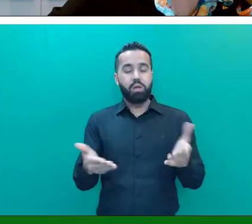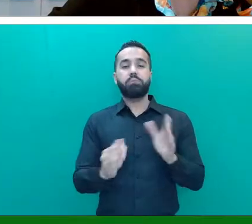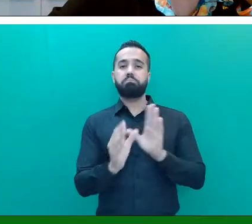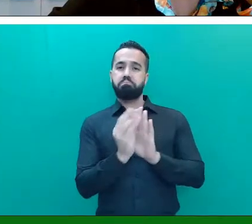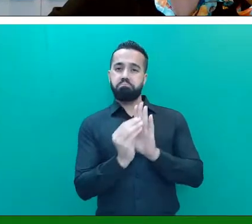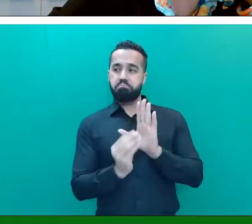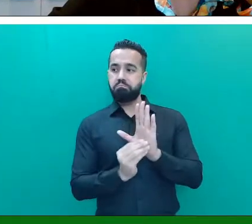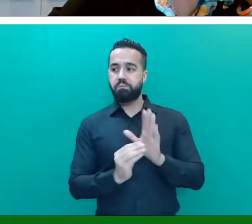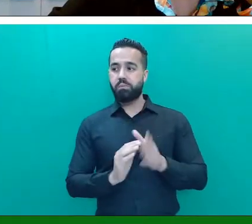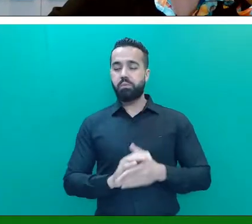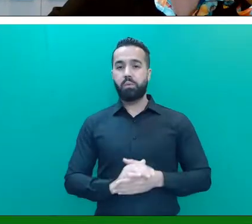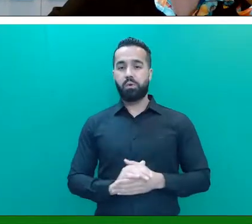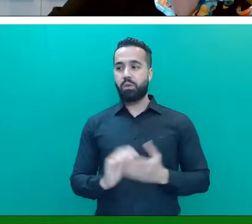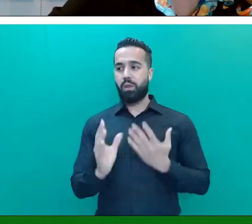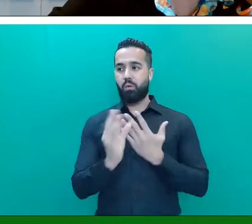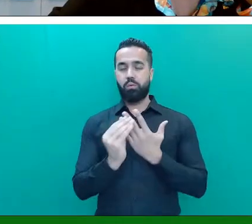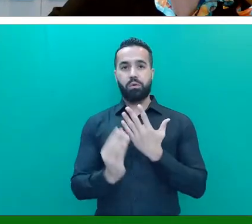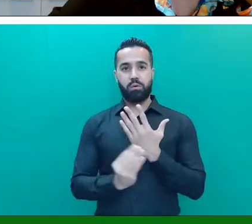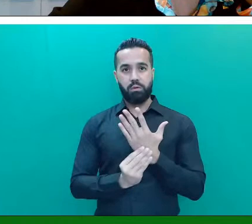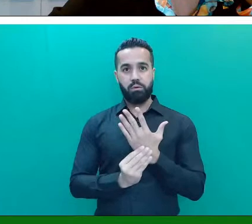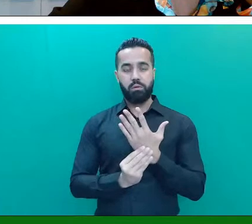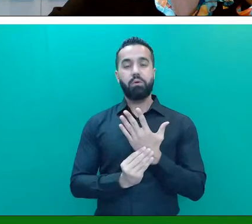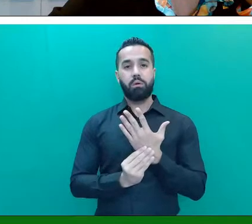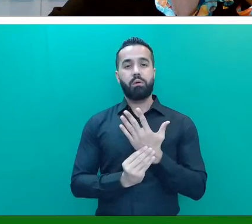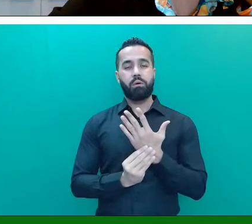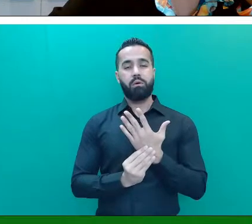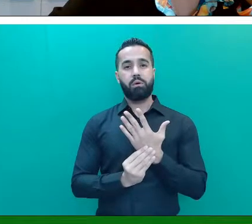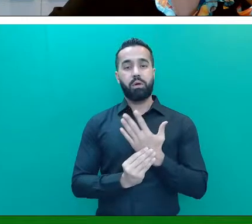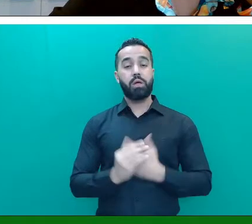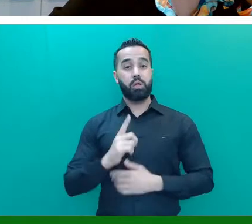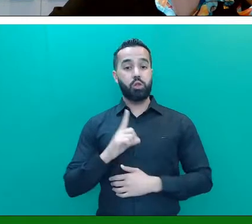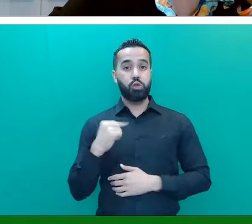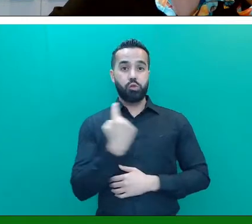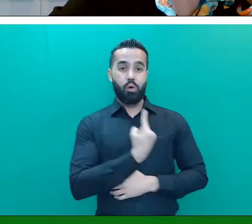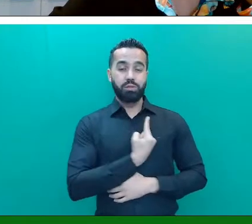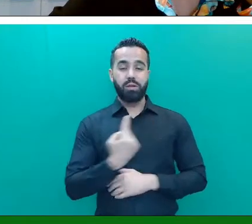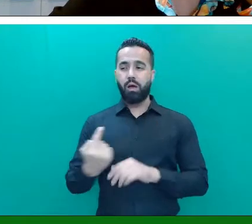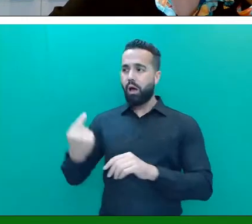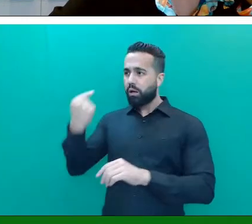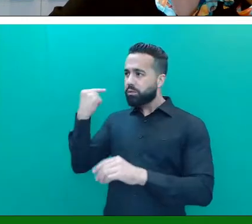atrás, muito brevemente fica lá atrás e avança rapidamente para 2022.